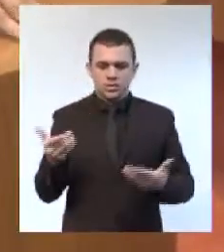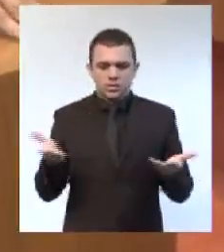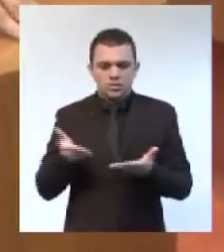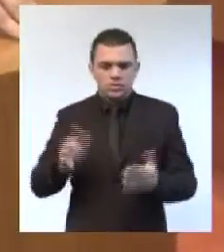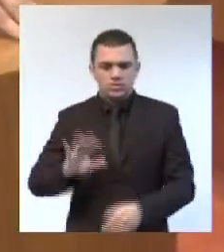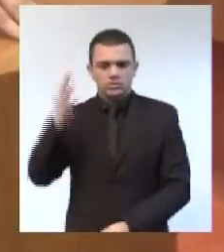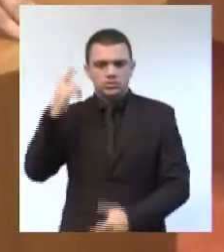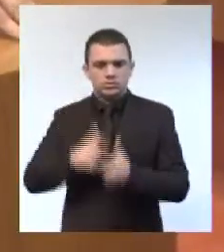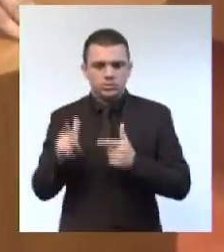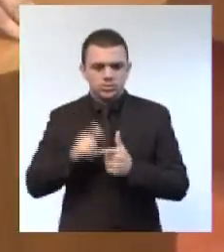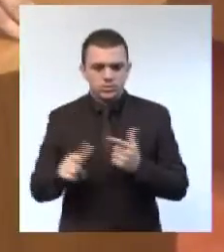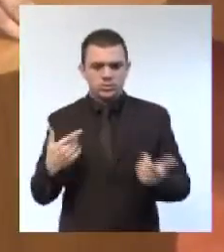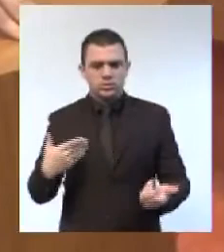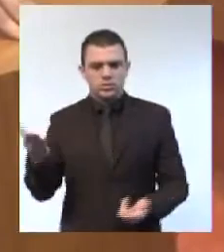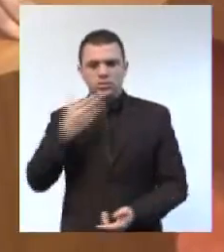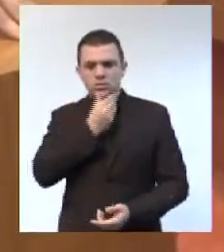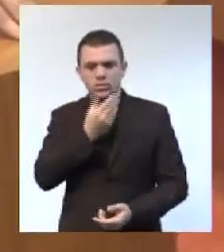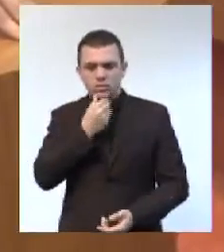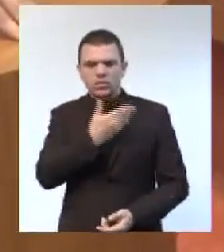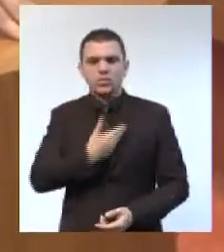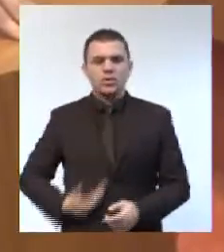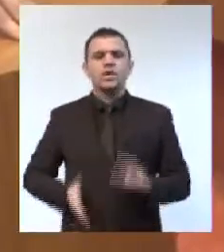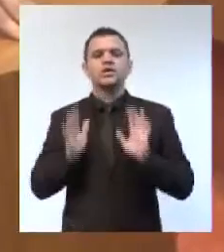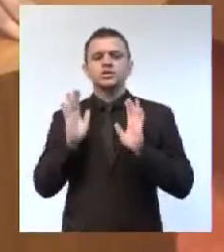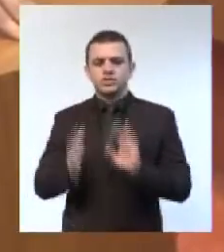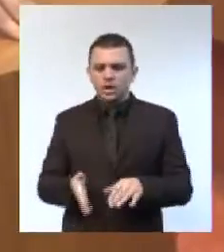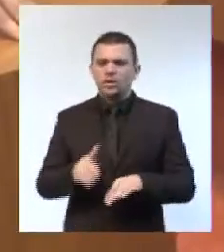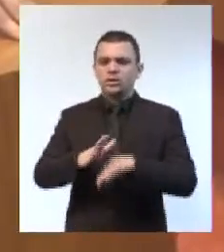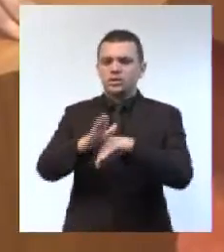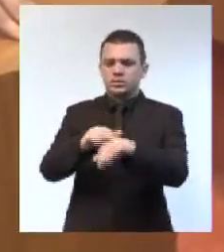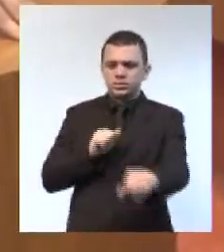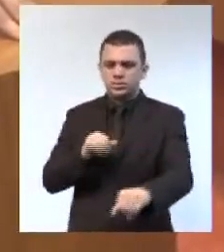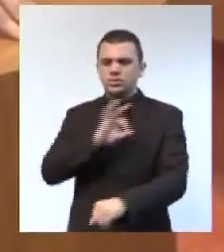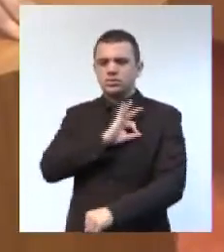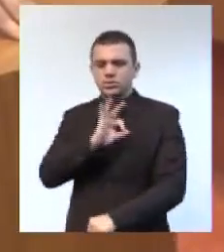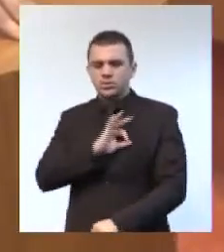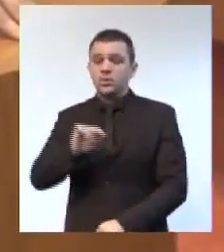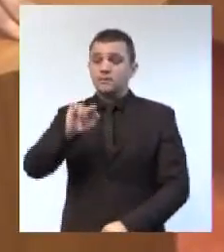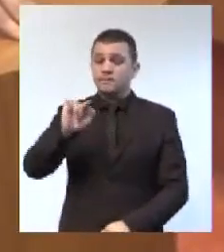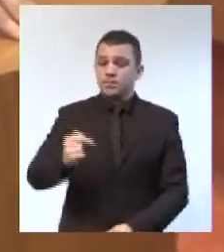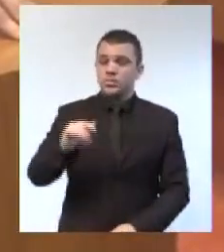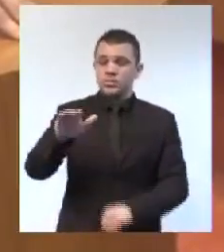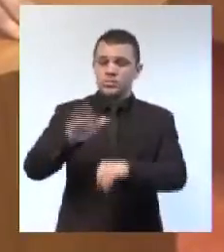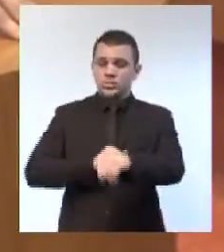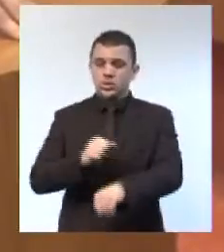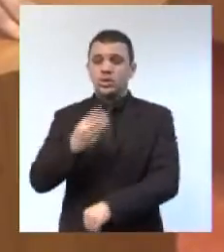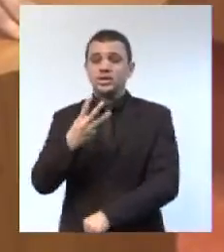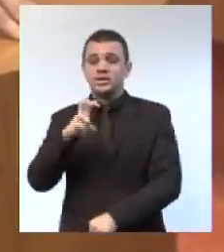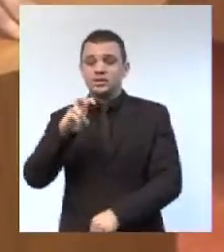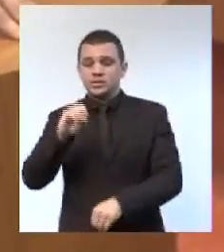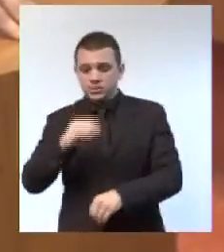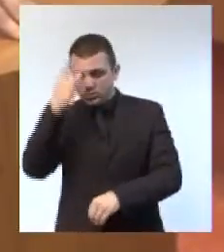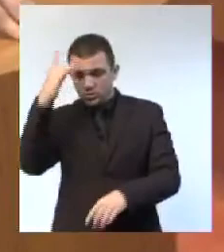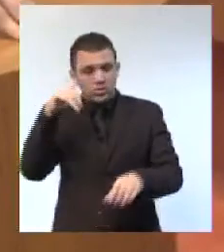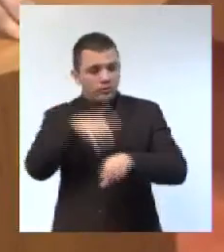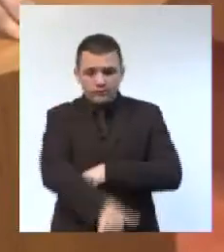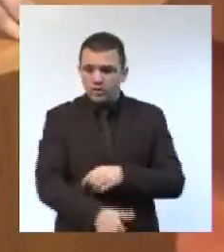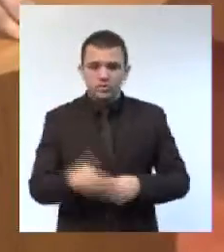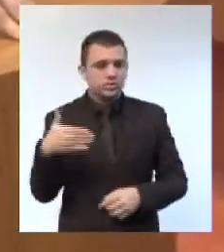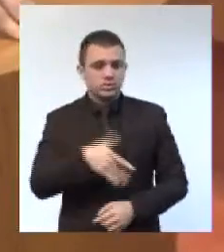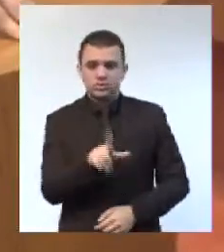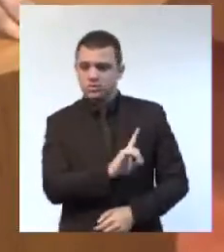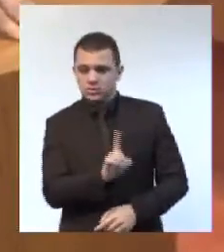já convocou os policiais, dos 1.000 que foram convocados, 350 não compareceram,